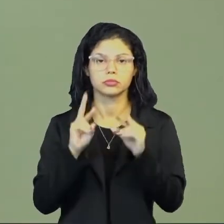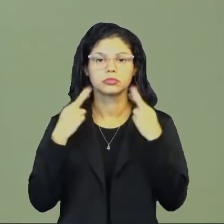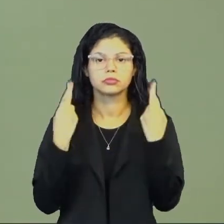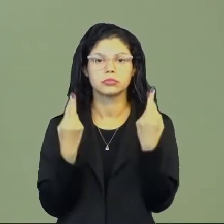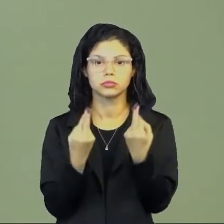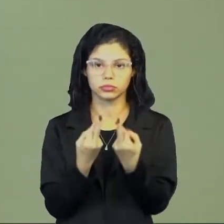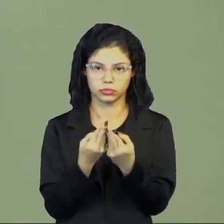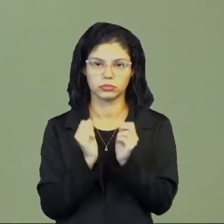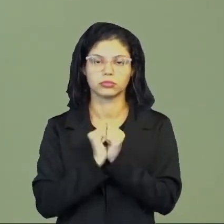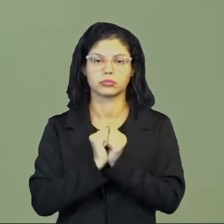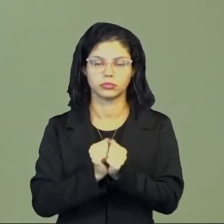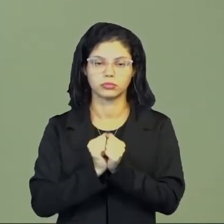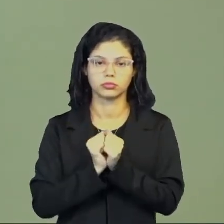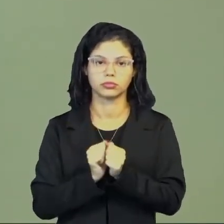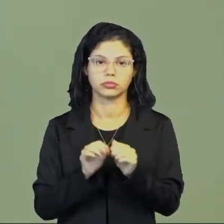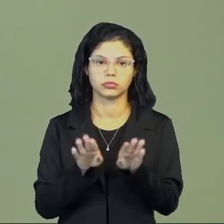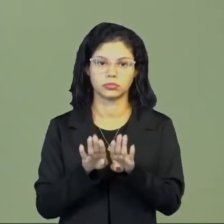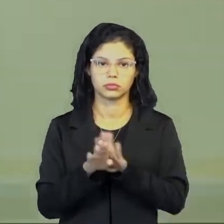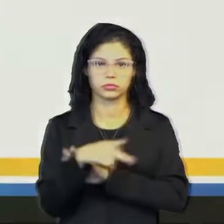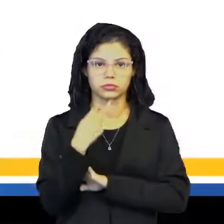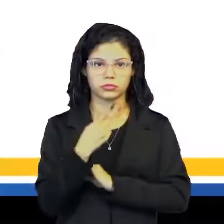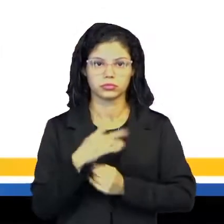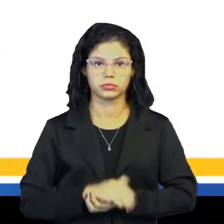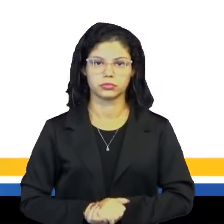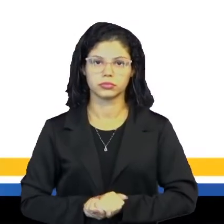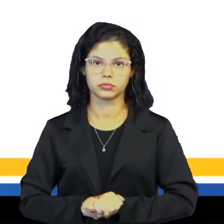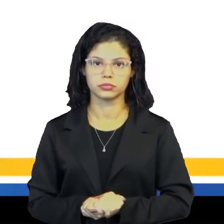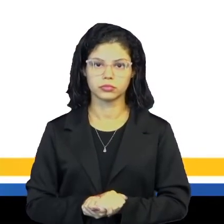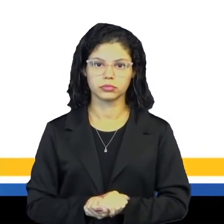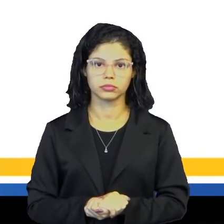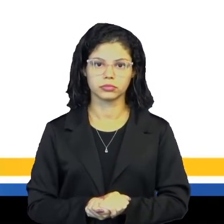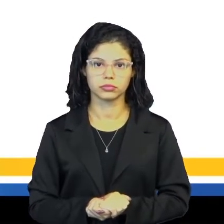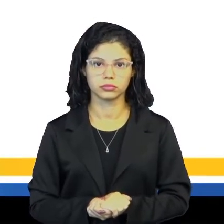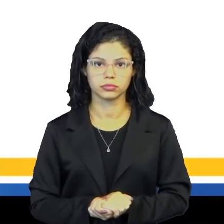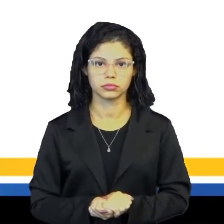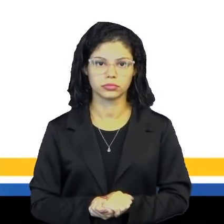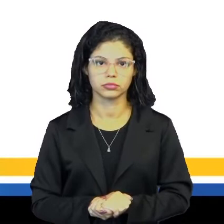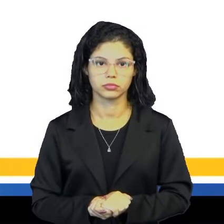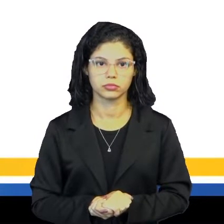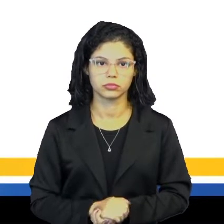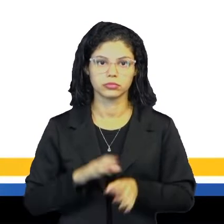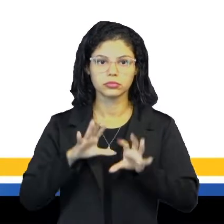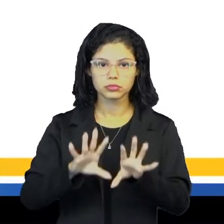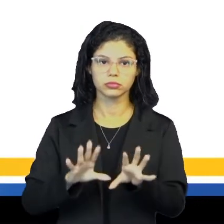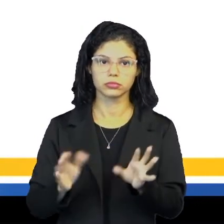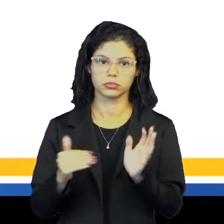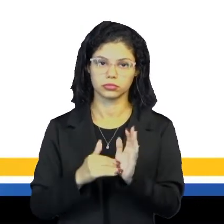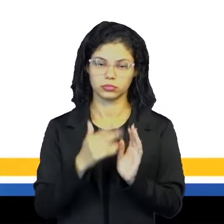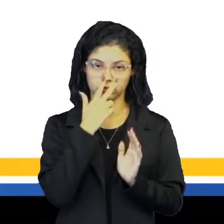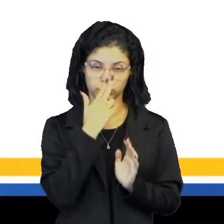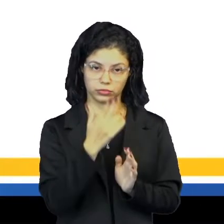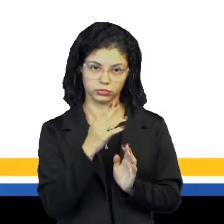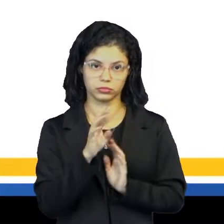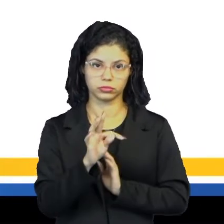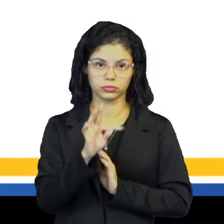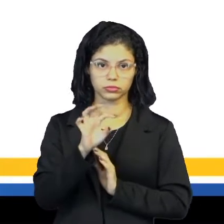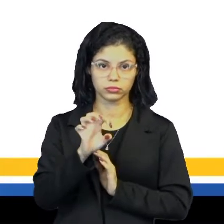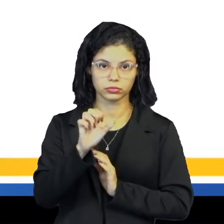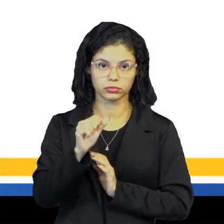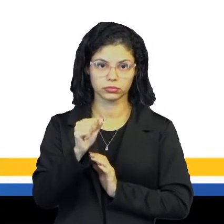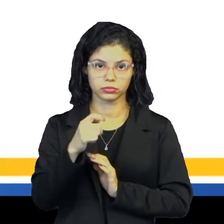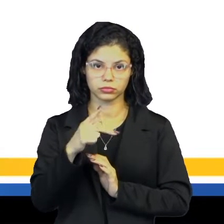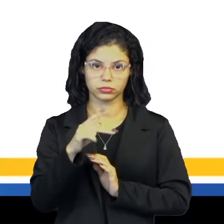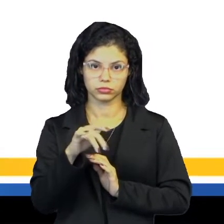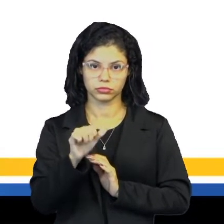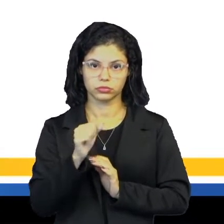reunir, que depois iremos falar também sobre isso. Assim, até que aparece Téspis, uma figura de